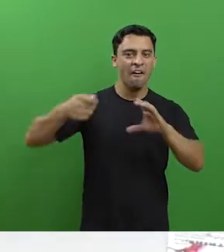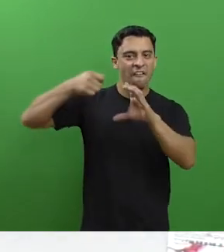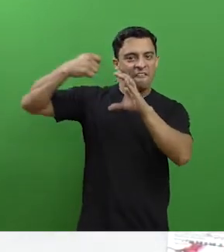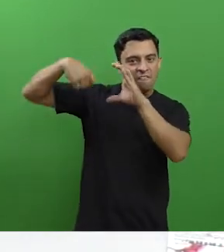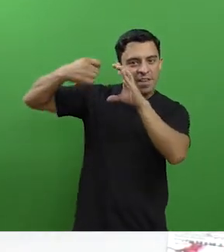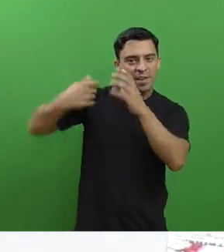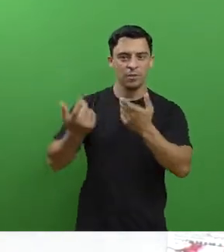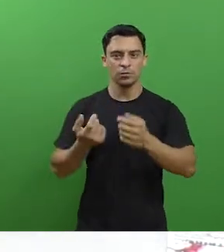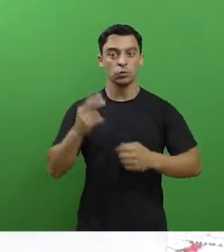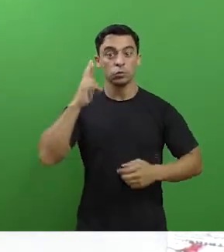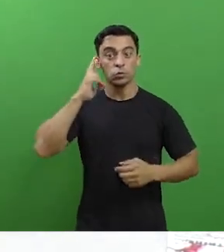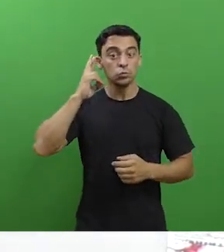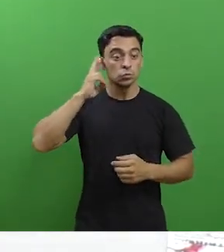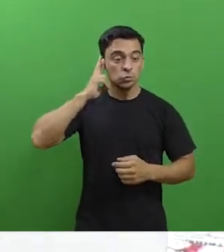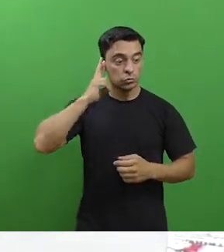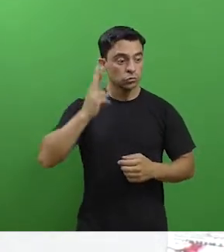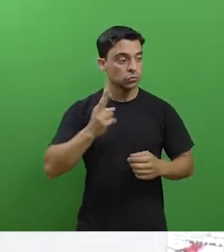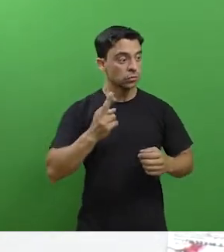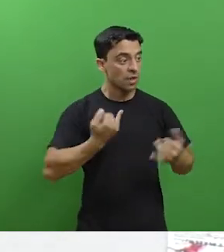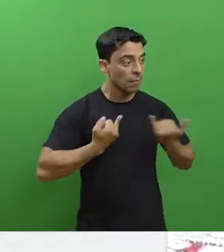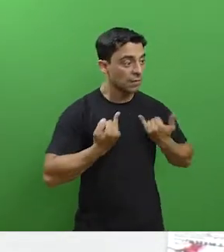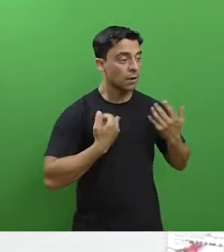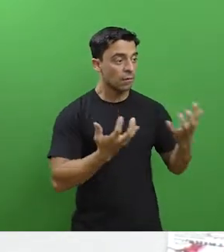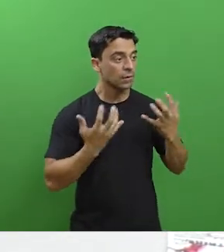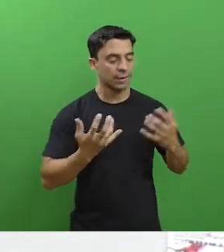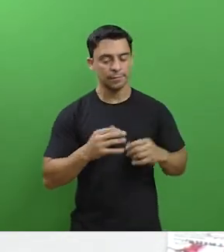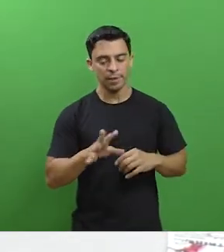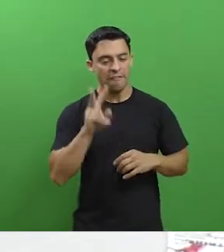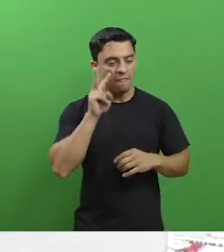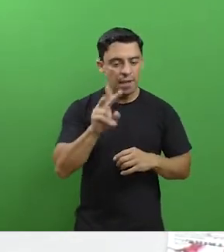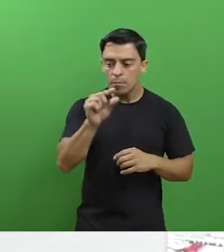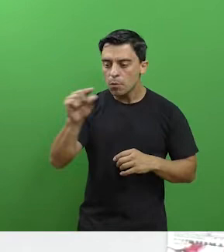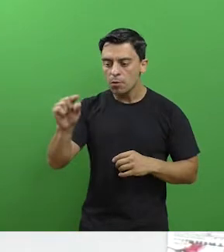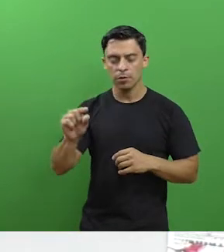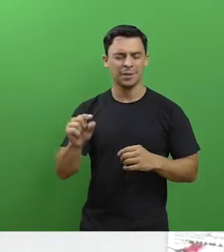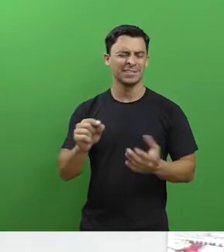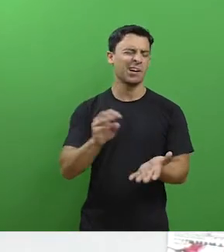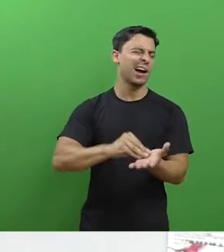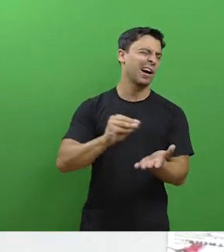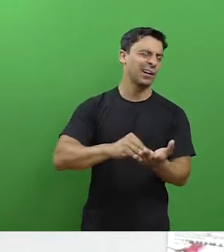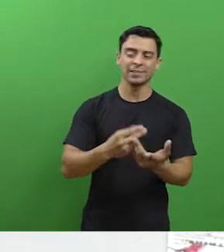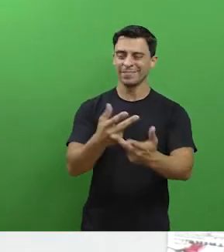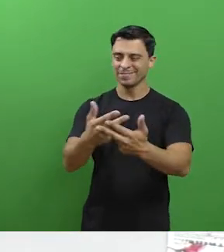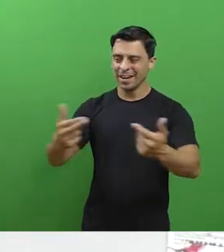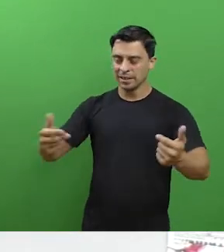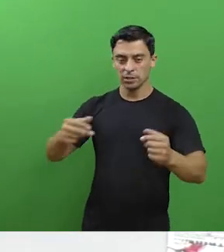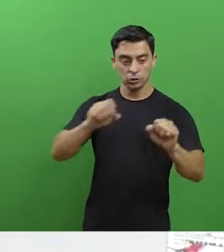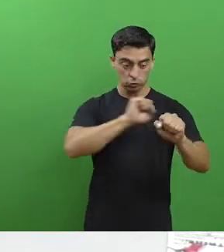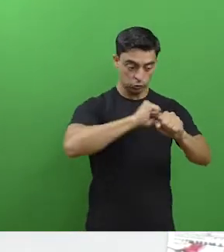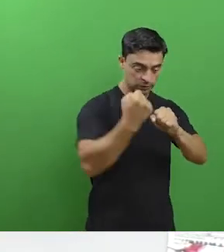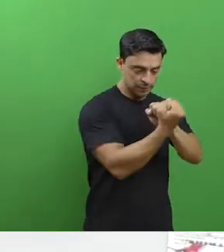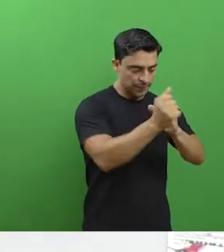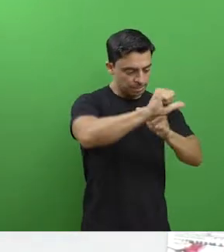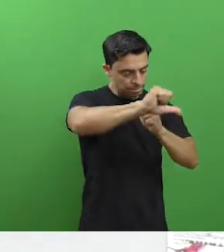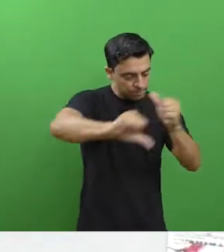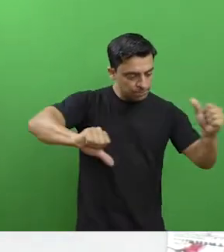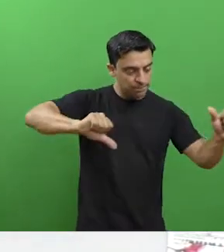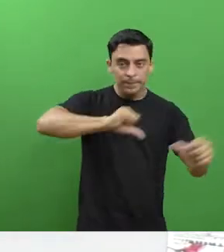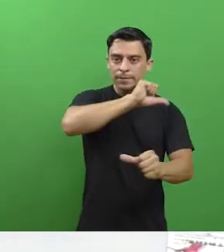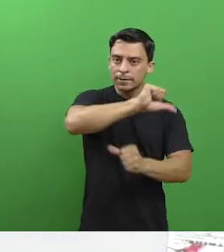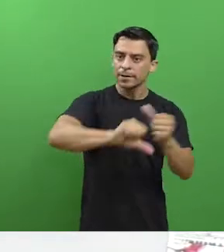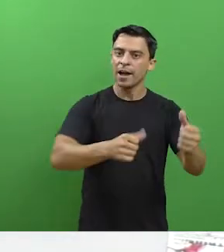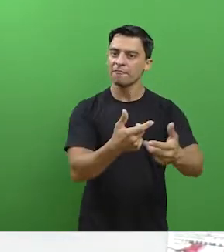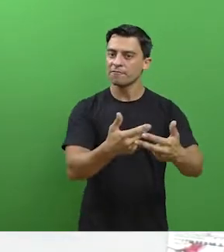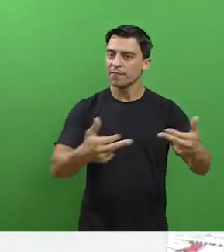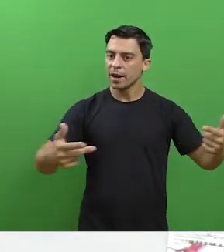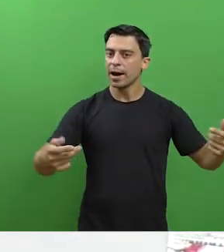um pouco, mas ainda é muito pouco. muito pouco, Então isso envolve várias mudanças dentro da sociedade, né? Quem sabe um dia a gente consegue